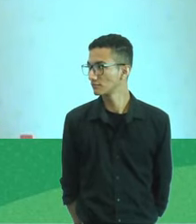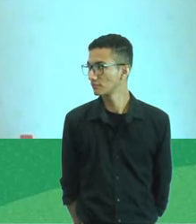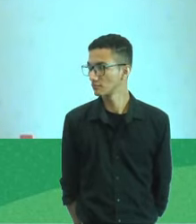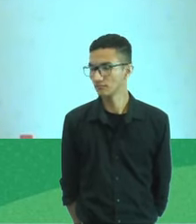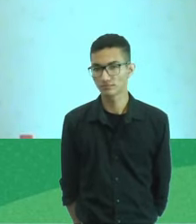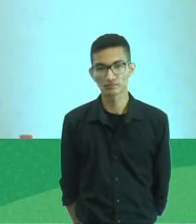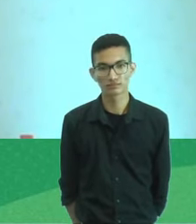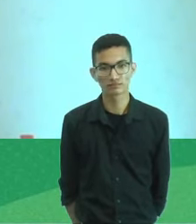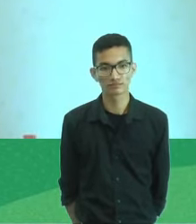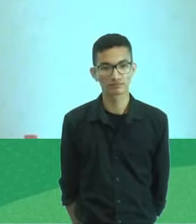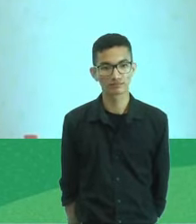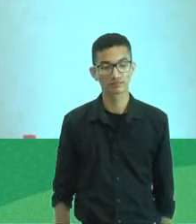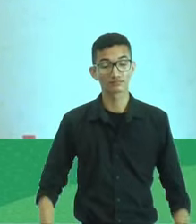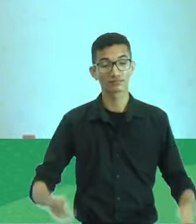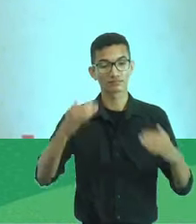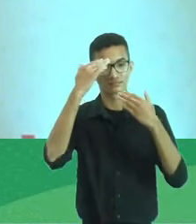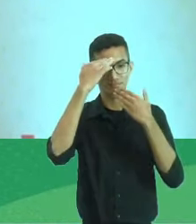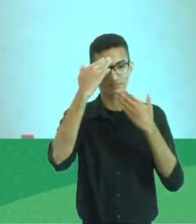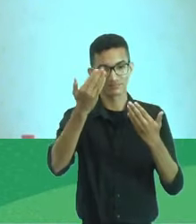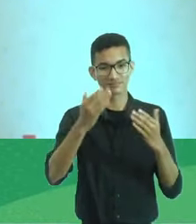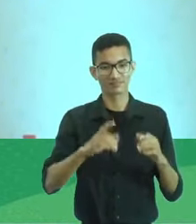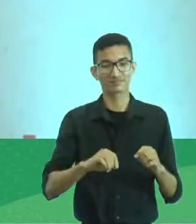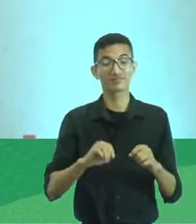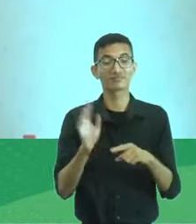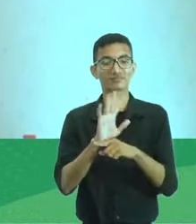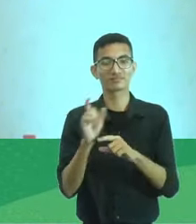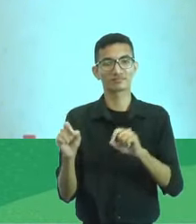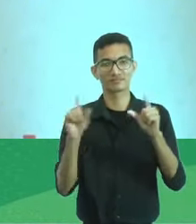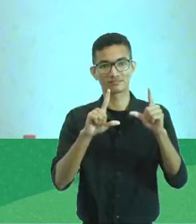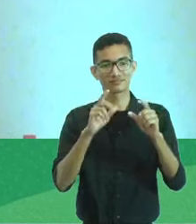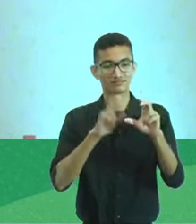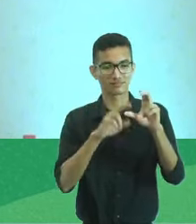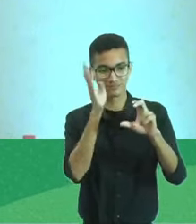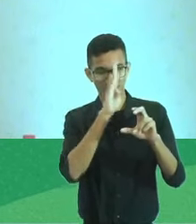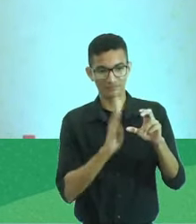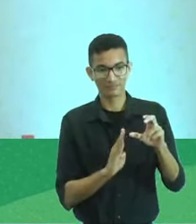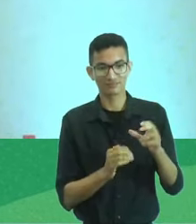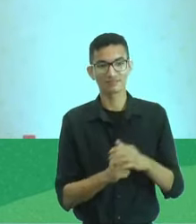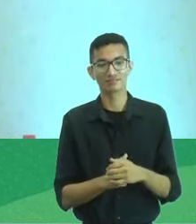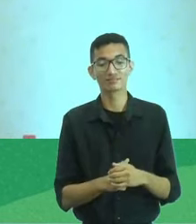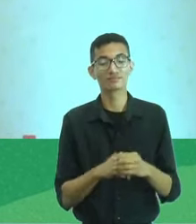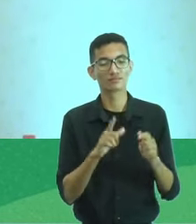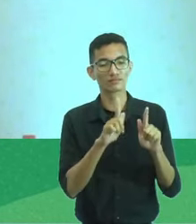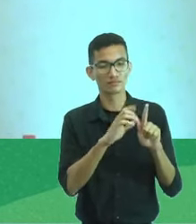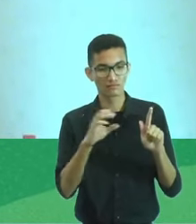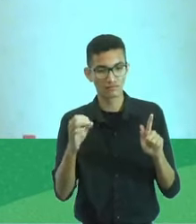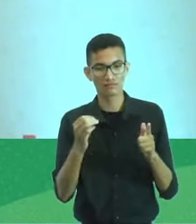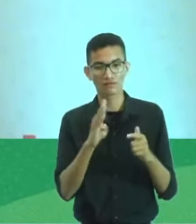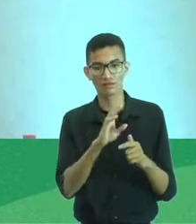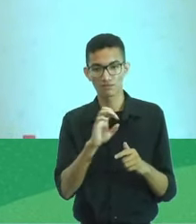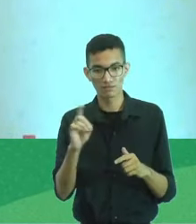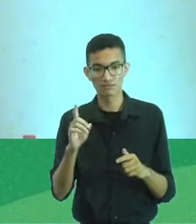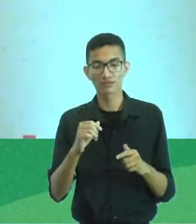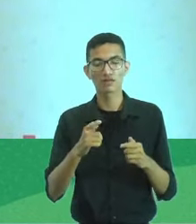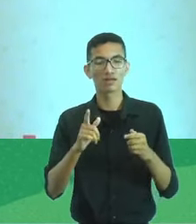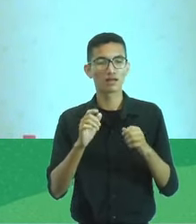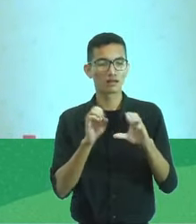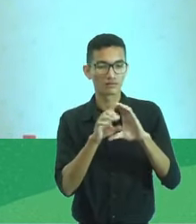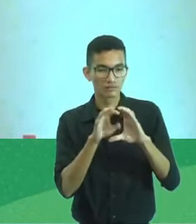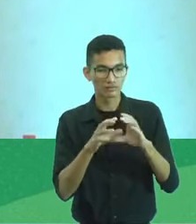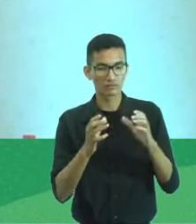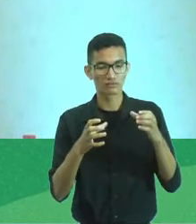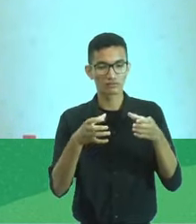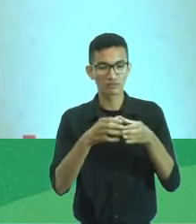Oi muito obrigada a todas as empresas que estão patrocinando a portão Brasil a tocha a Google a bott City a Globo o grupo